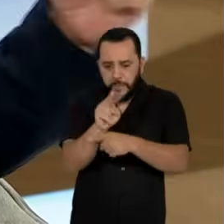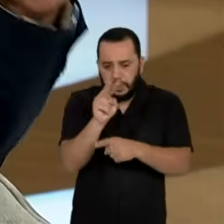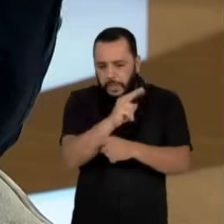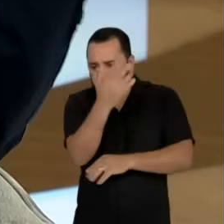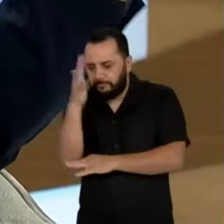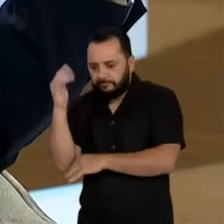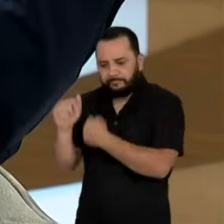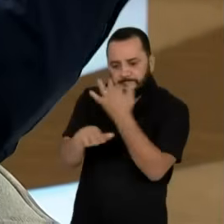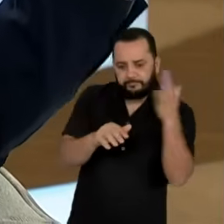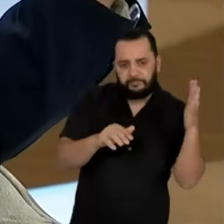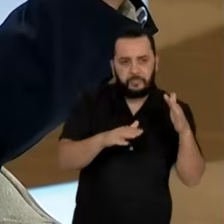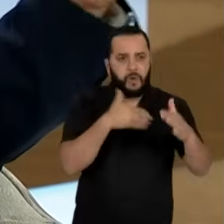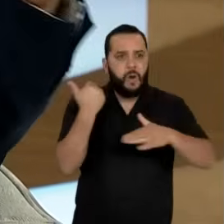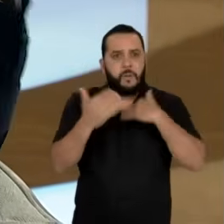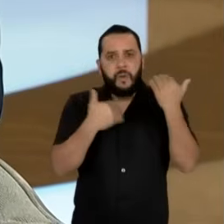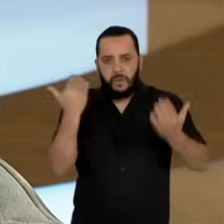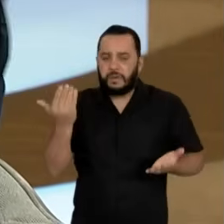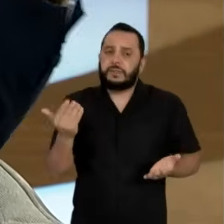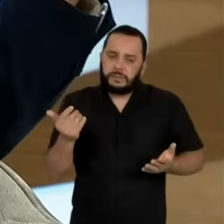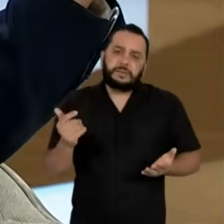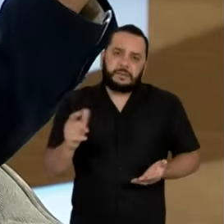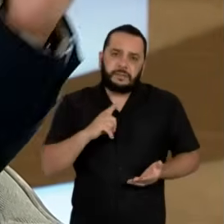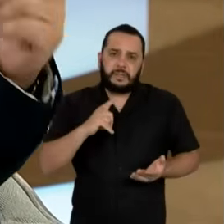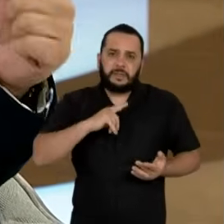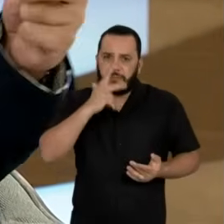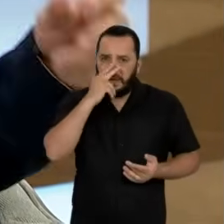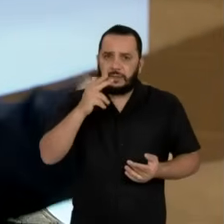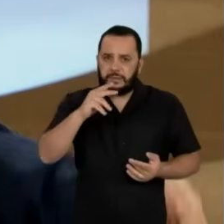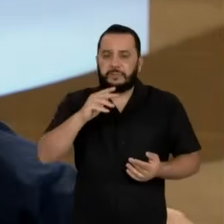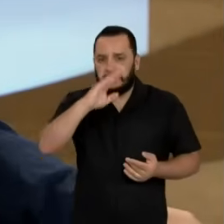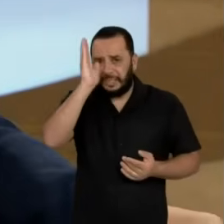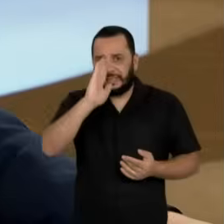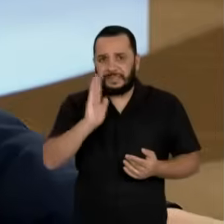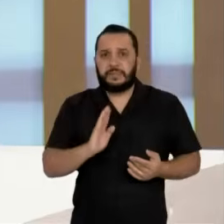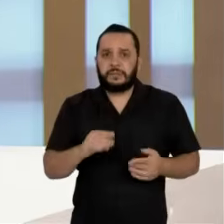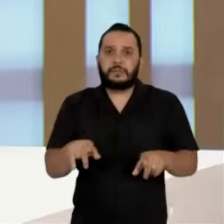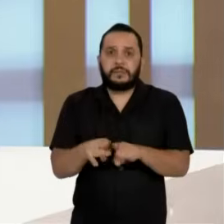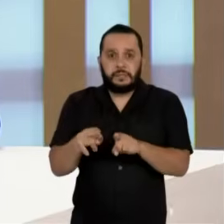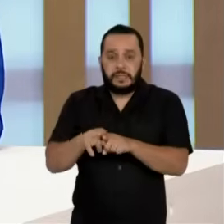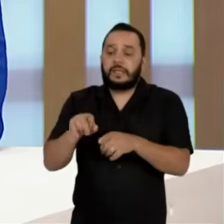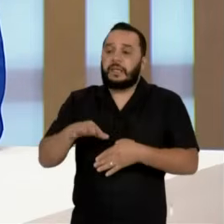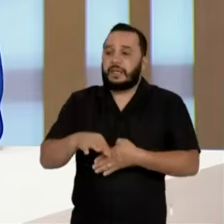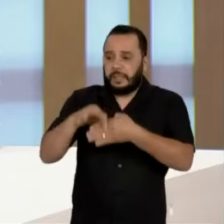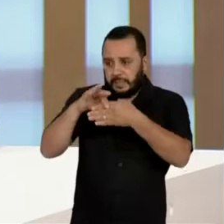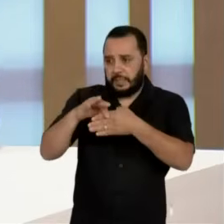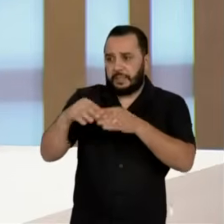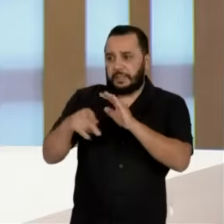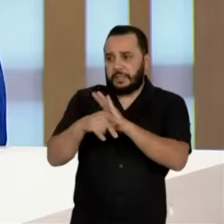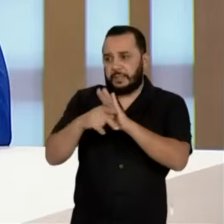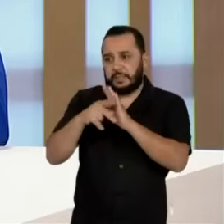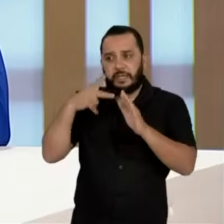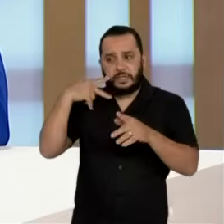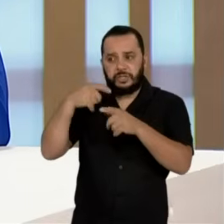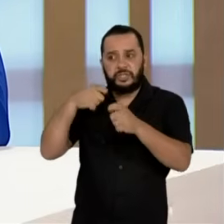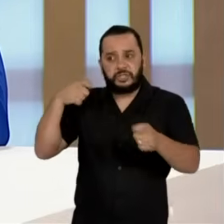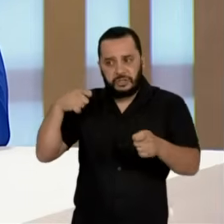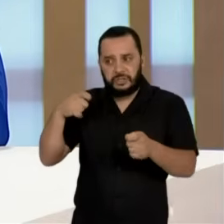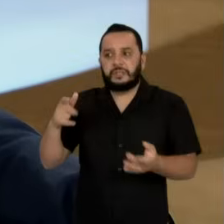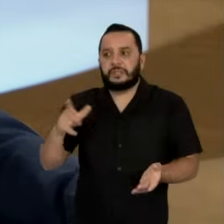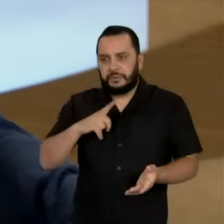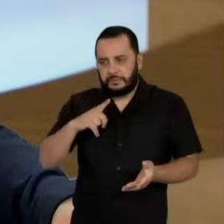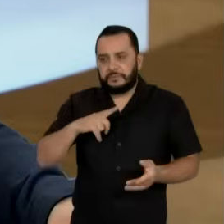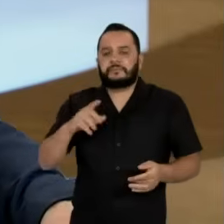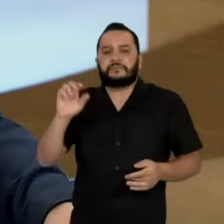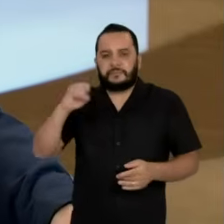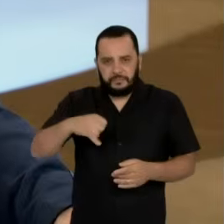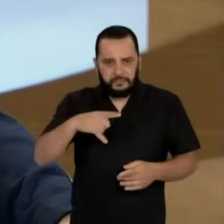isso. Também não sei se esses dados são corretos, mas parece que sim. Lideranças indígenas, não, duas. Lideranças indígenas também lideranças, né,